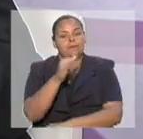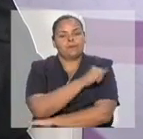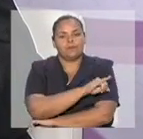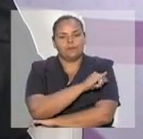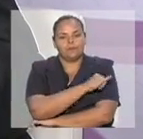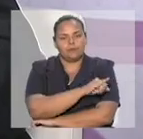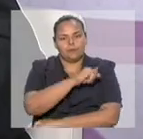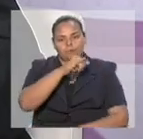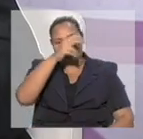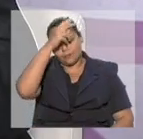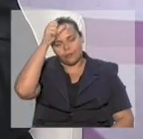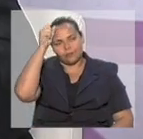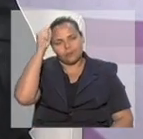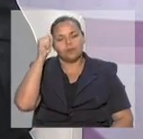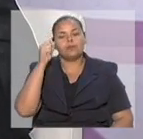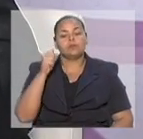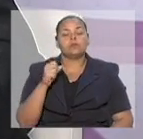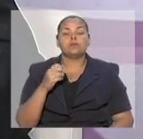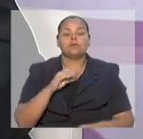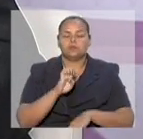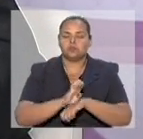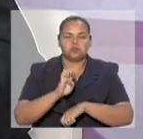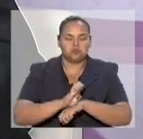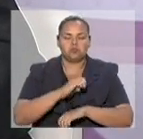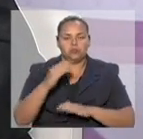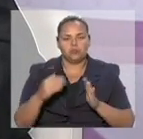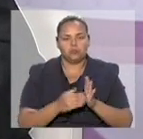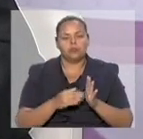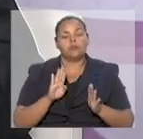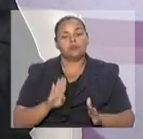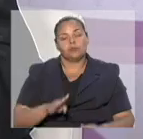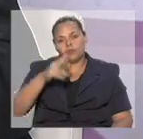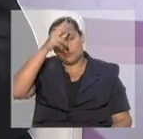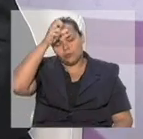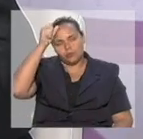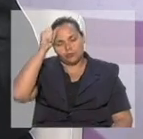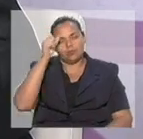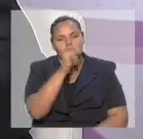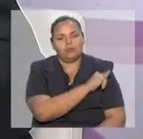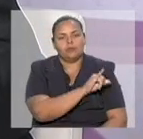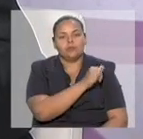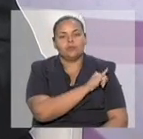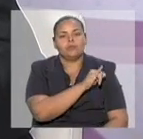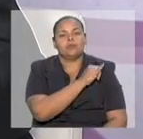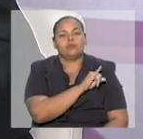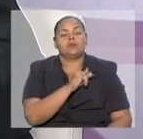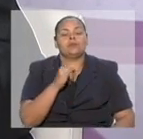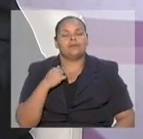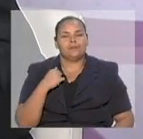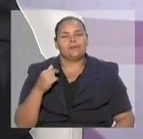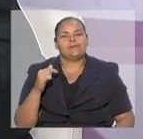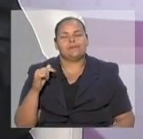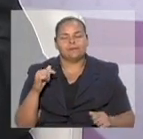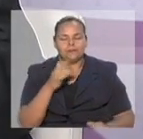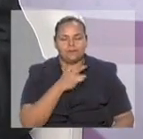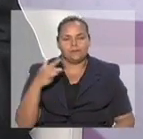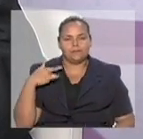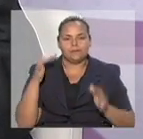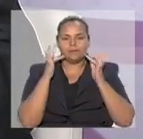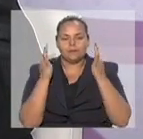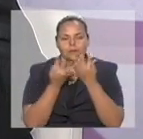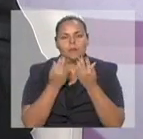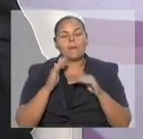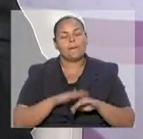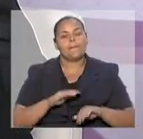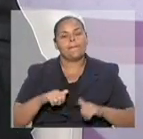município do Rio de Janeiro, o Rio de Janeiro, o estado como um todo, mas o município do Rio de Janeiro teve na implantação dos programas de saúde da família, que